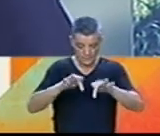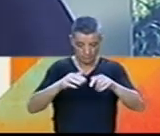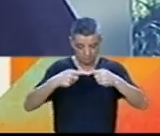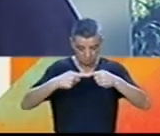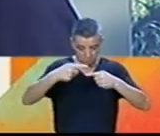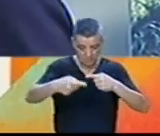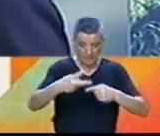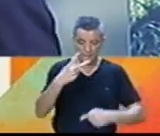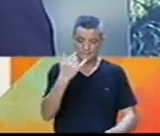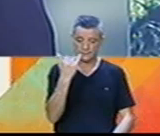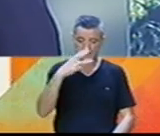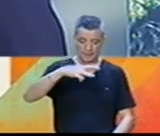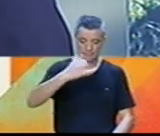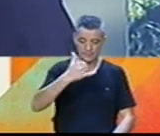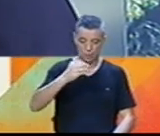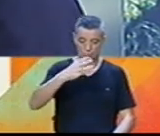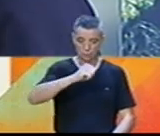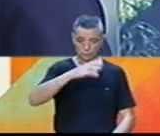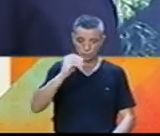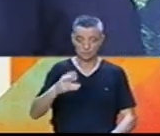É muito rápido. Eu espero lá vê-los neste fim de semana.